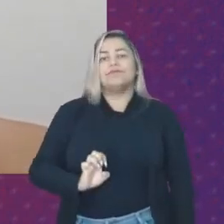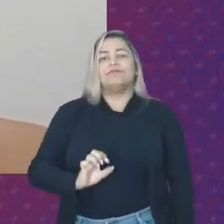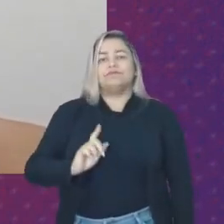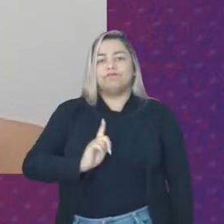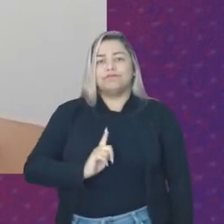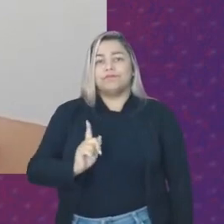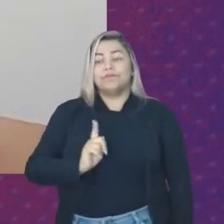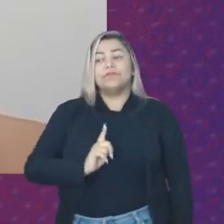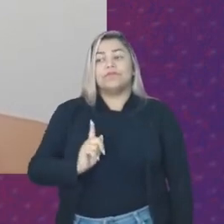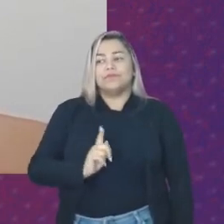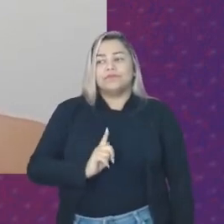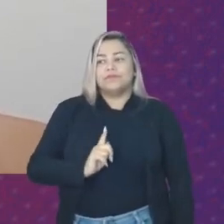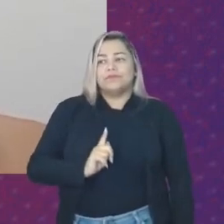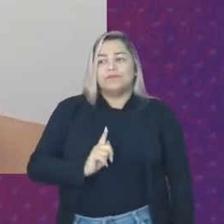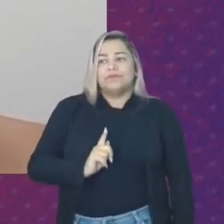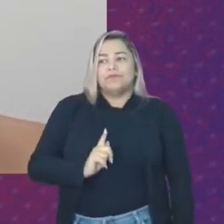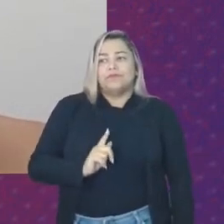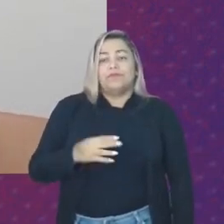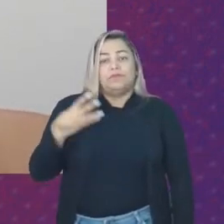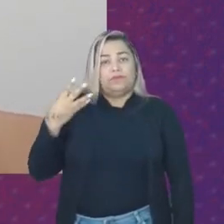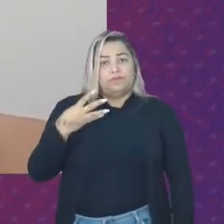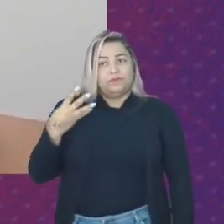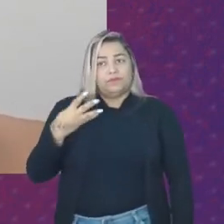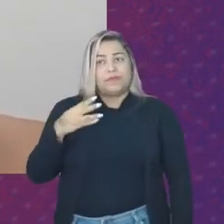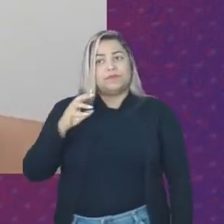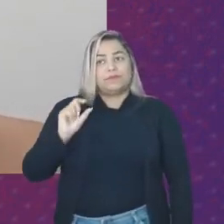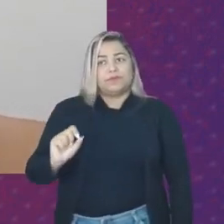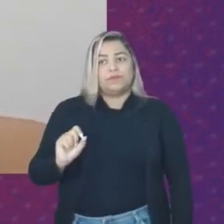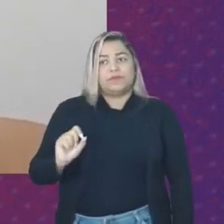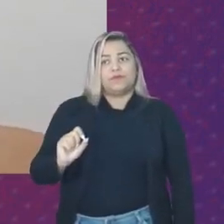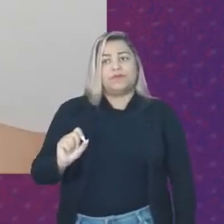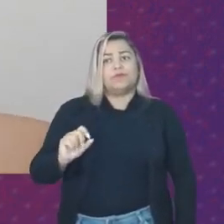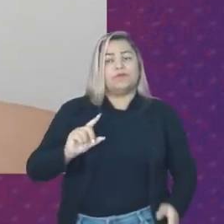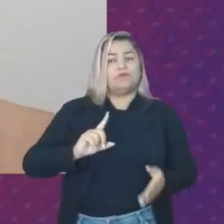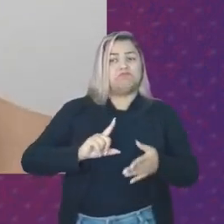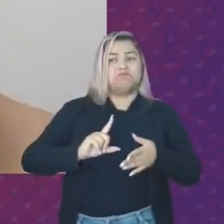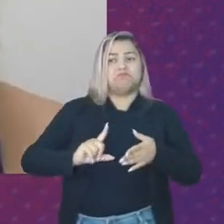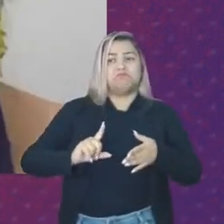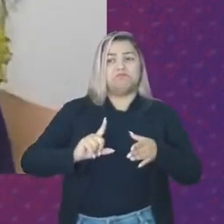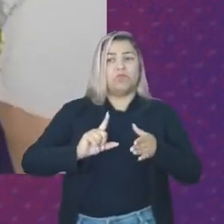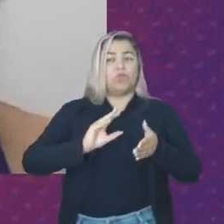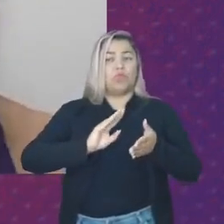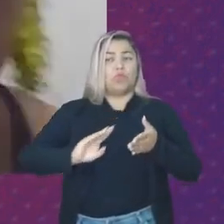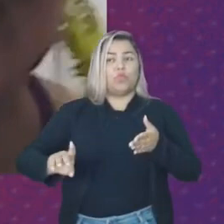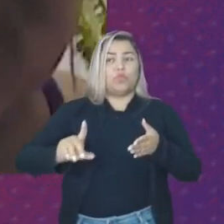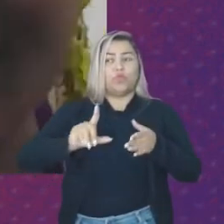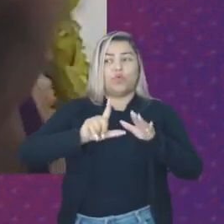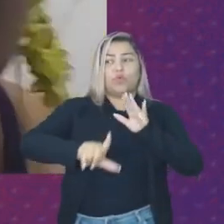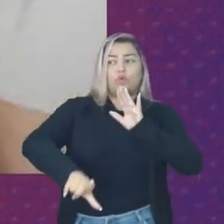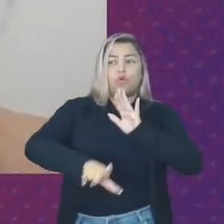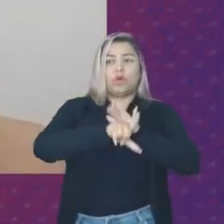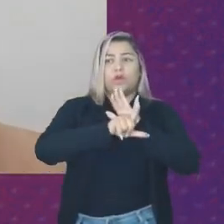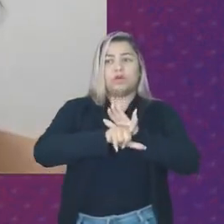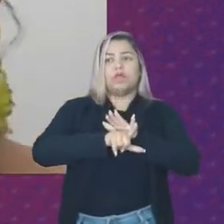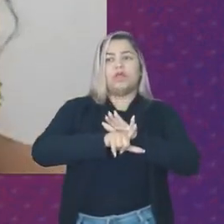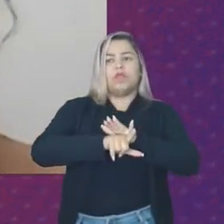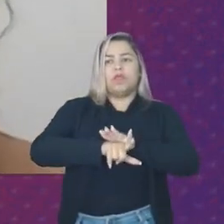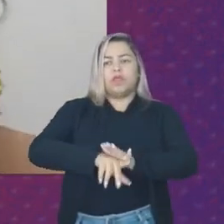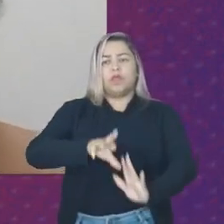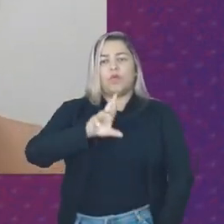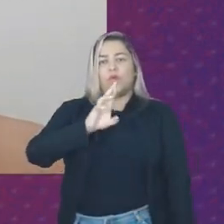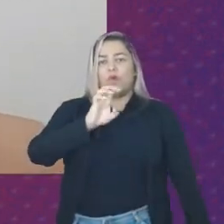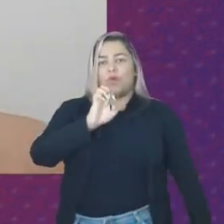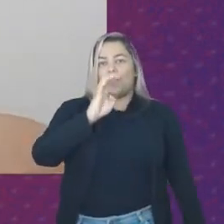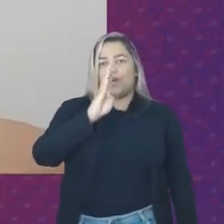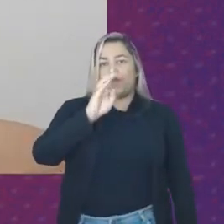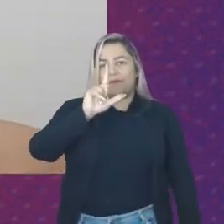o arquétipo, no quarto lugar aí, que é o fora da lei. Quarto lugar não, mas quarto arquétipo que eu vou trazer aqui